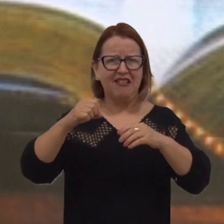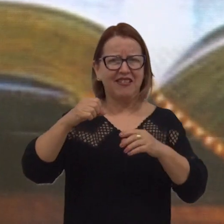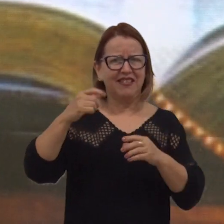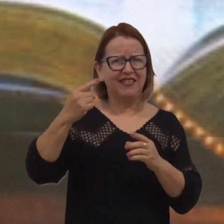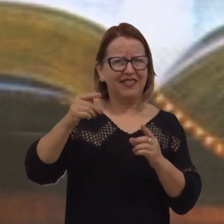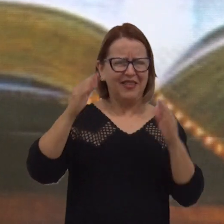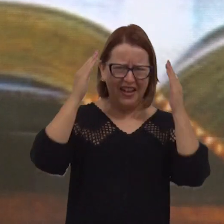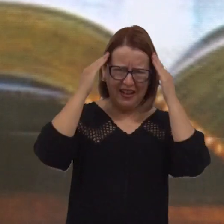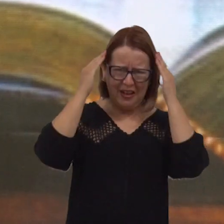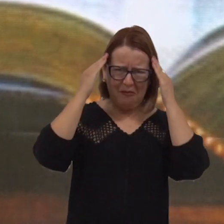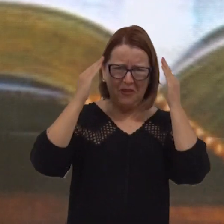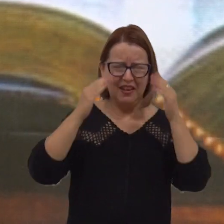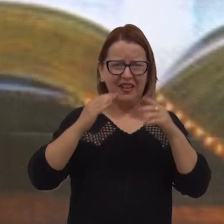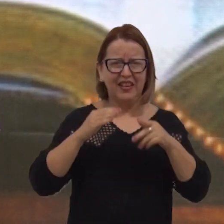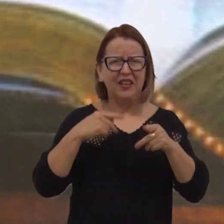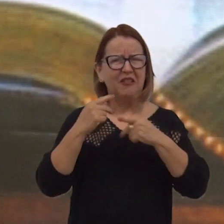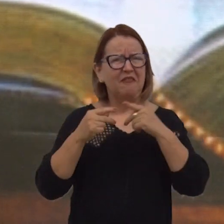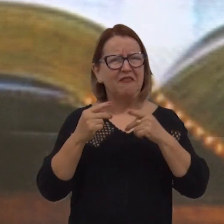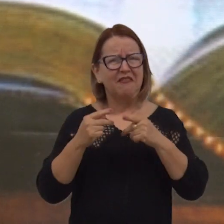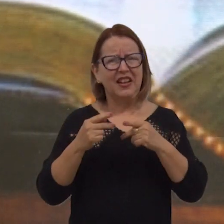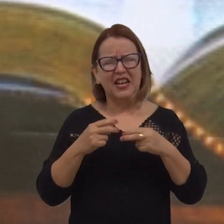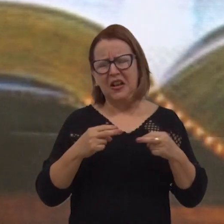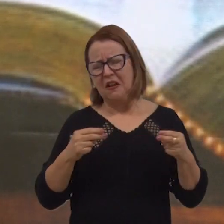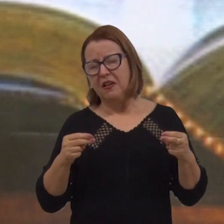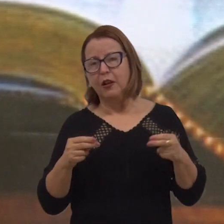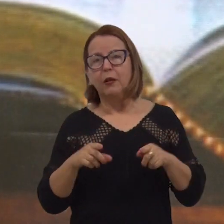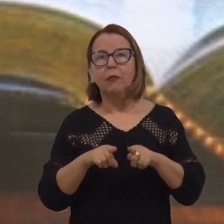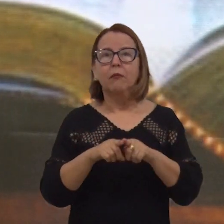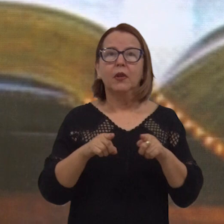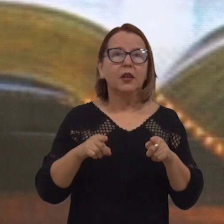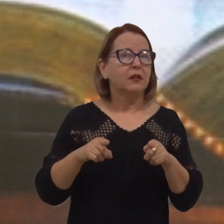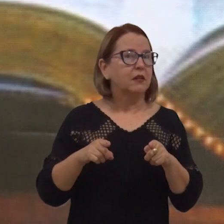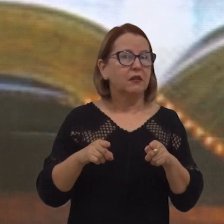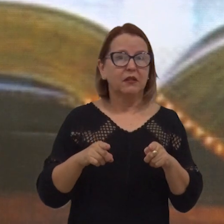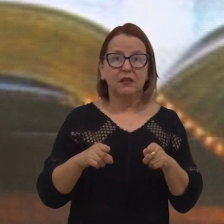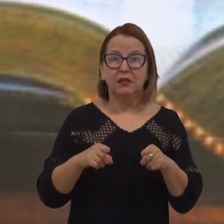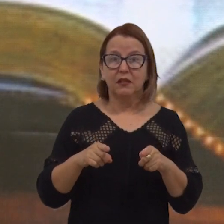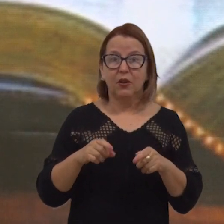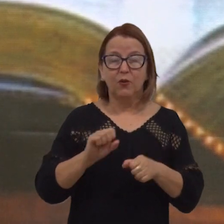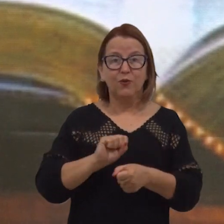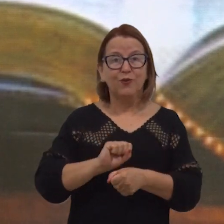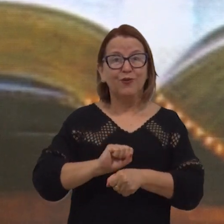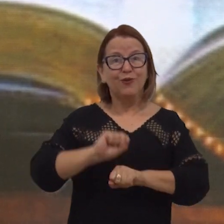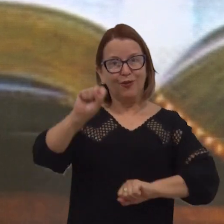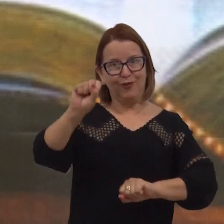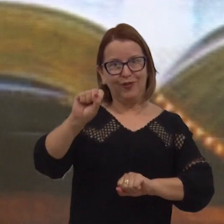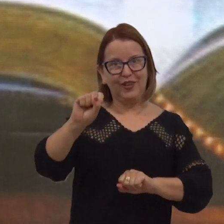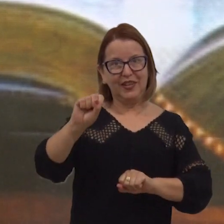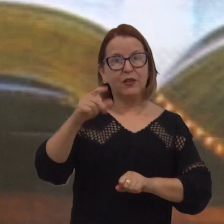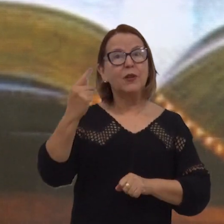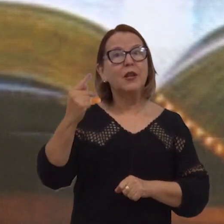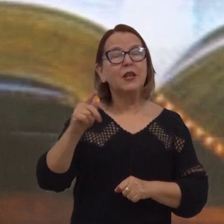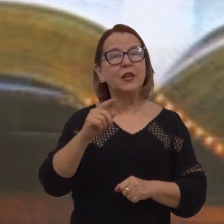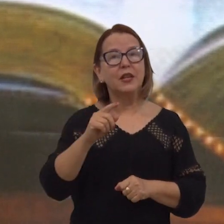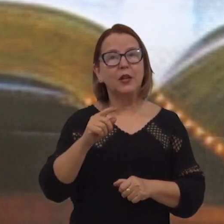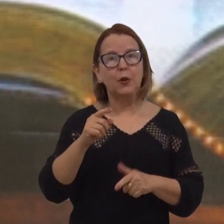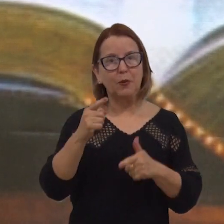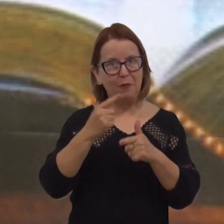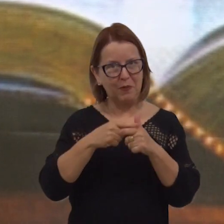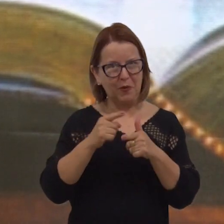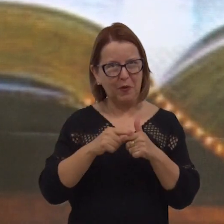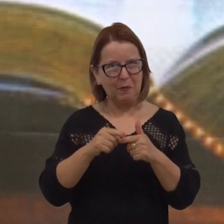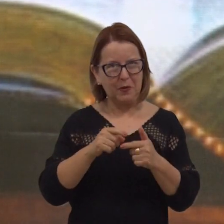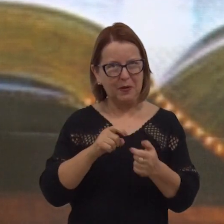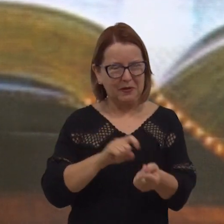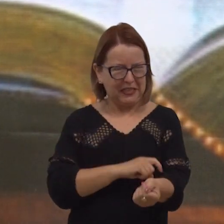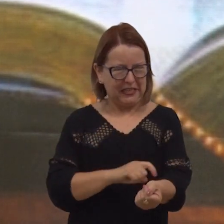que não vai resolver o seu problema de ira, de irritabilidade. Na verdade, Fabinho, o seu problema, e como era o meu